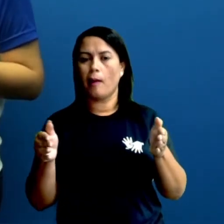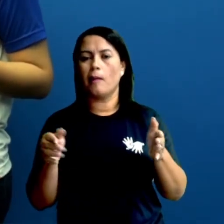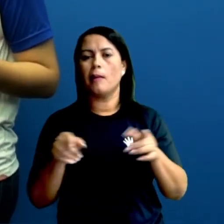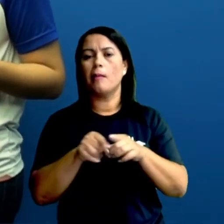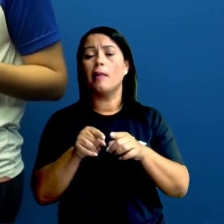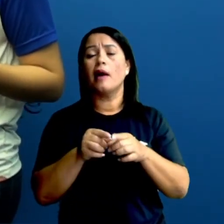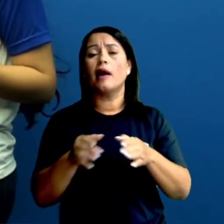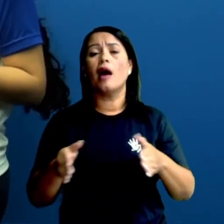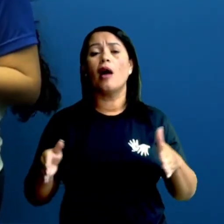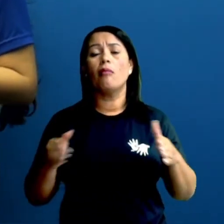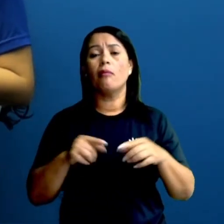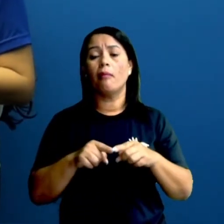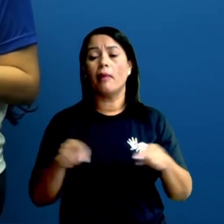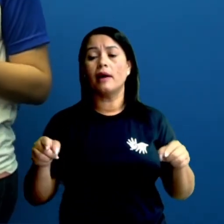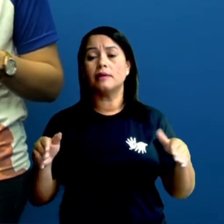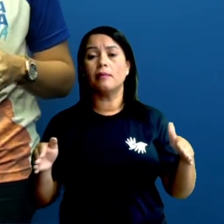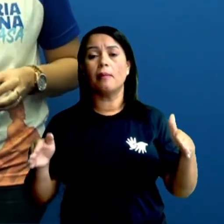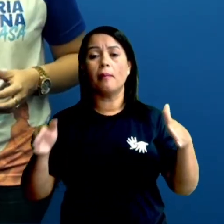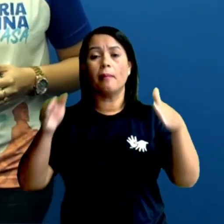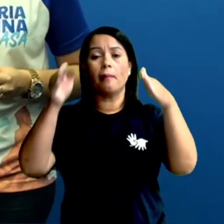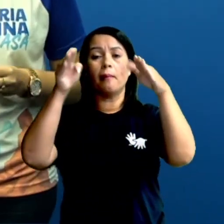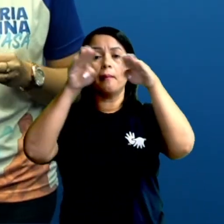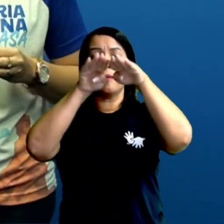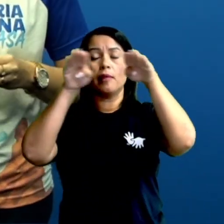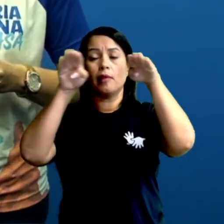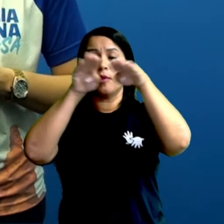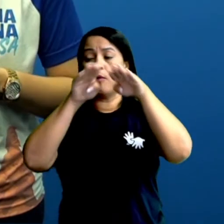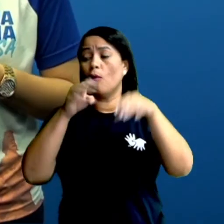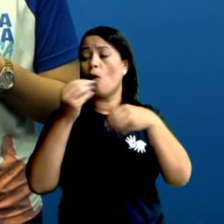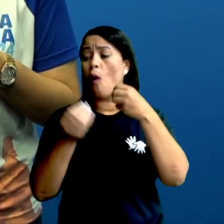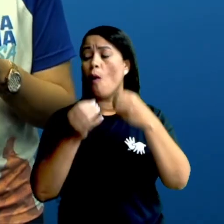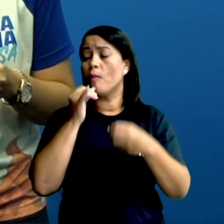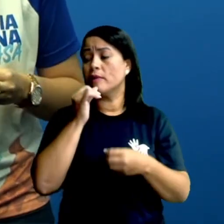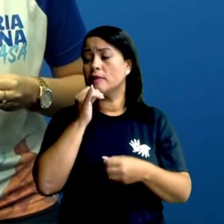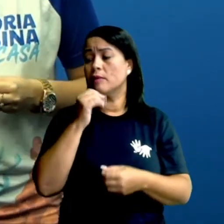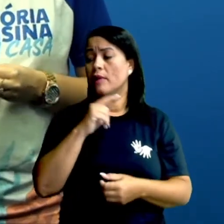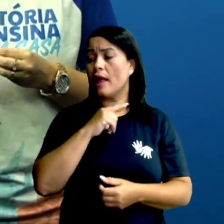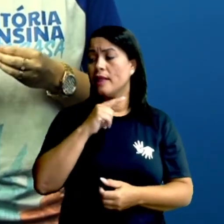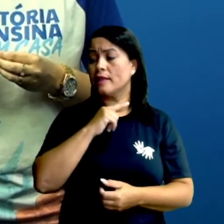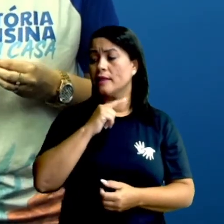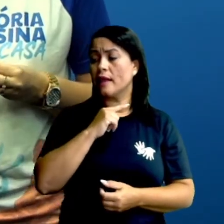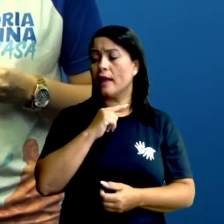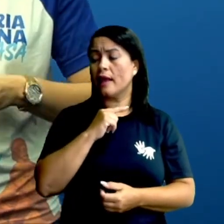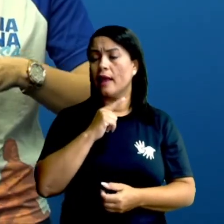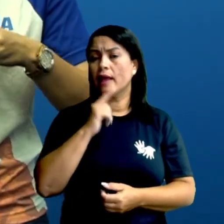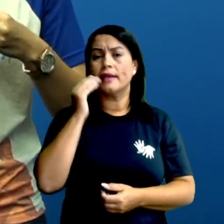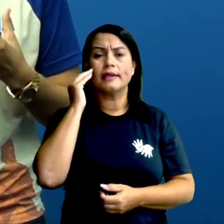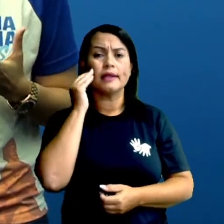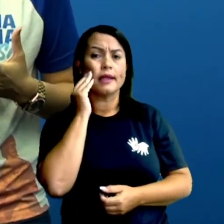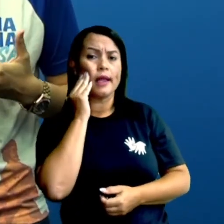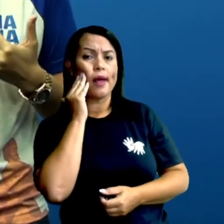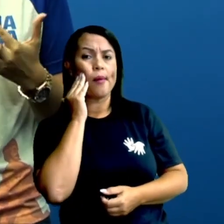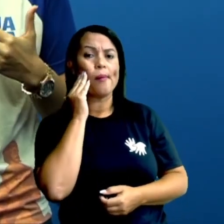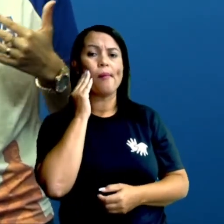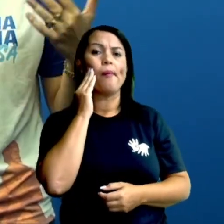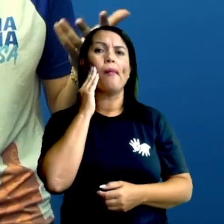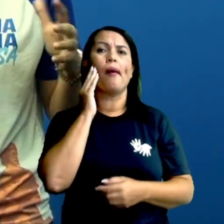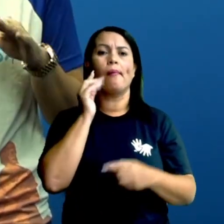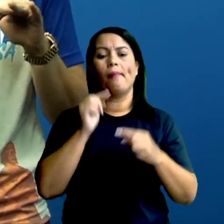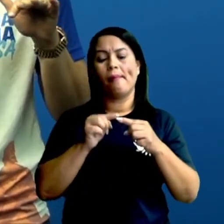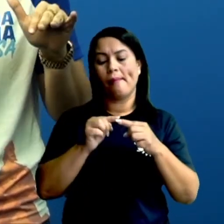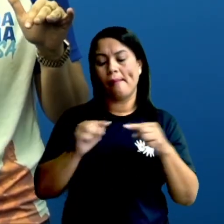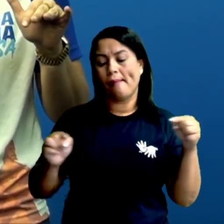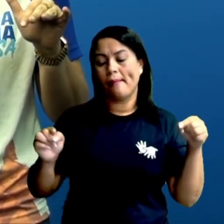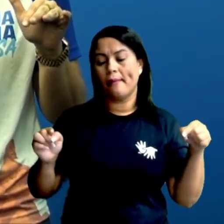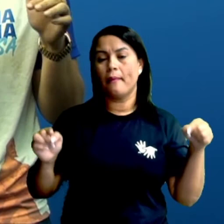a outra. Então, por isso eu tenho base maior e base menor. E para distinguir essas duas, uma base maior de uma base